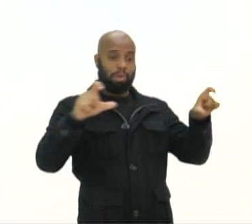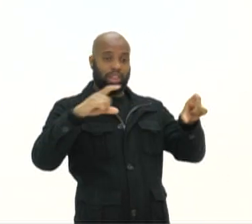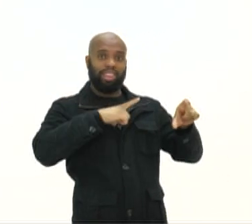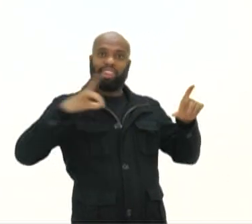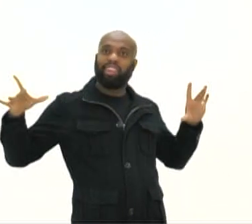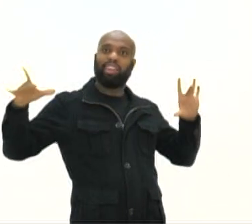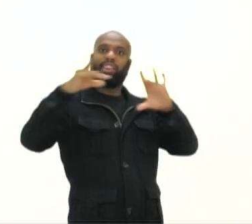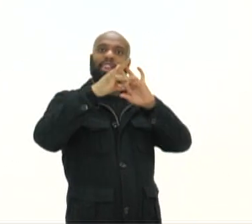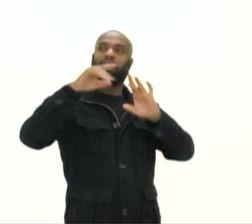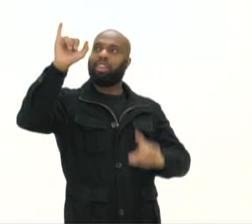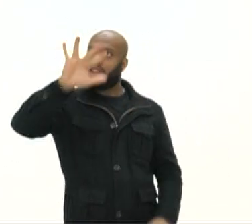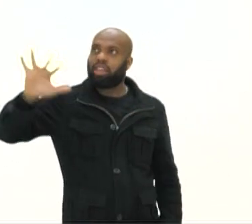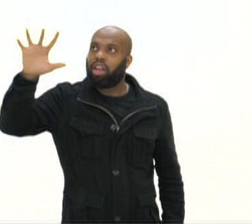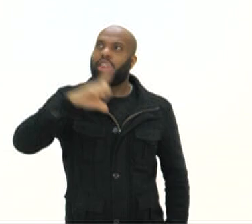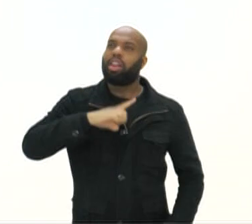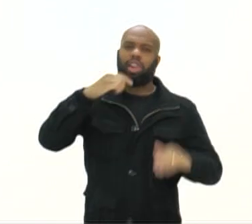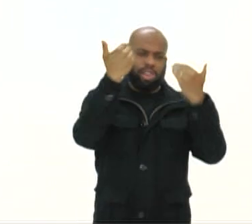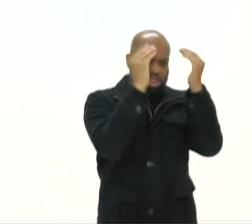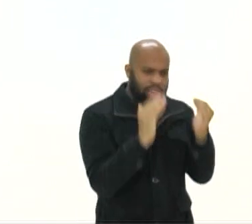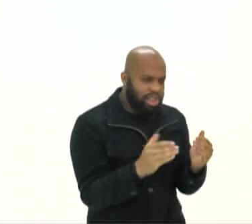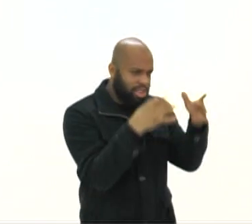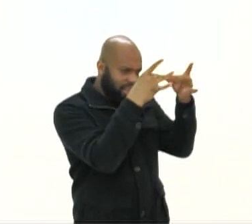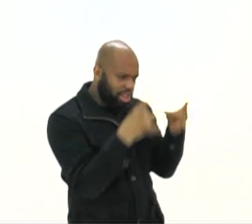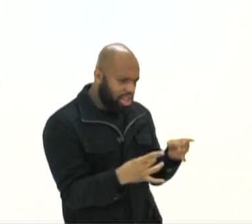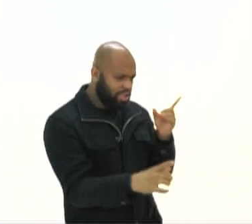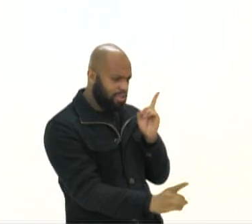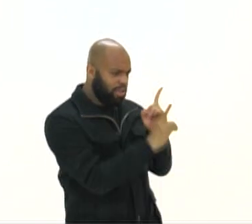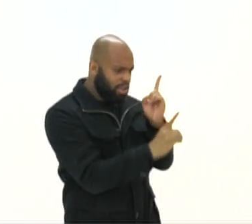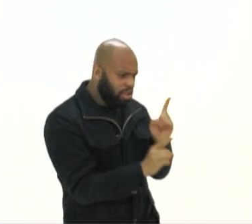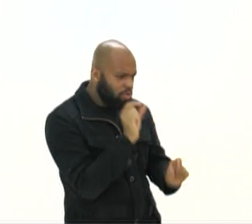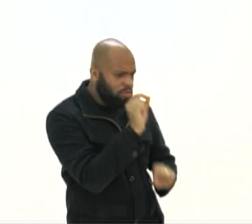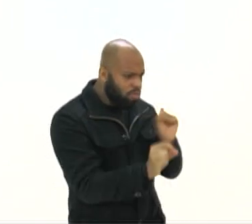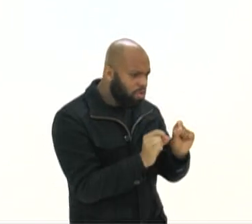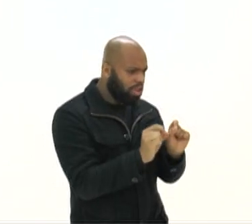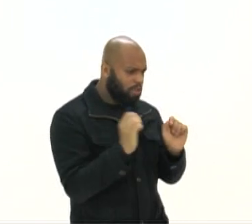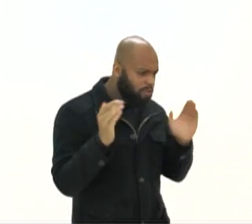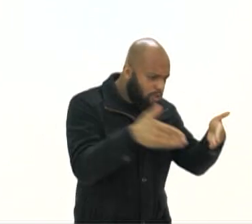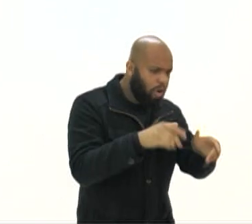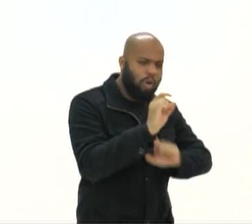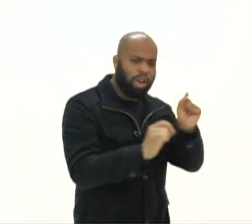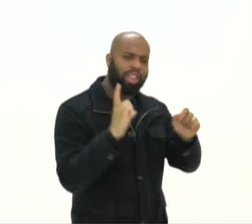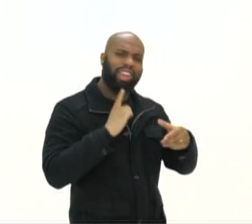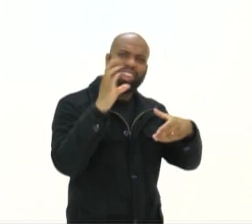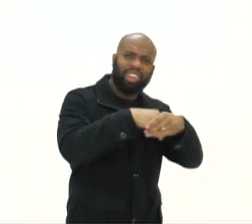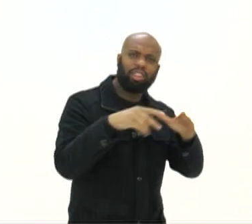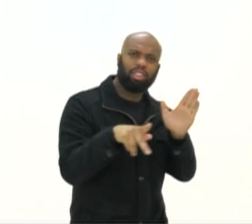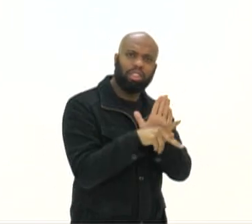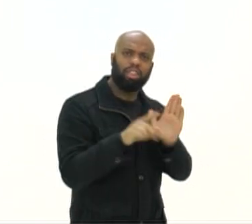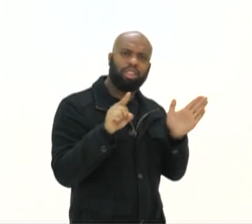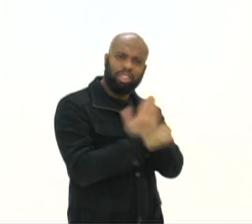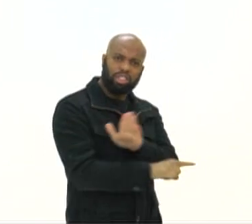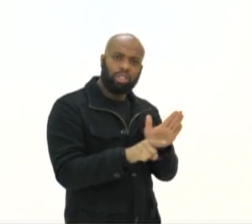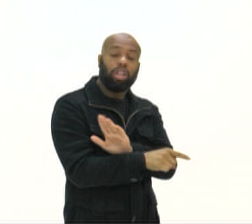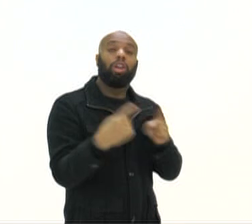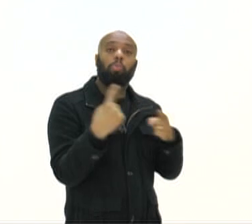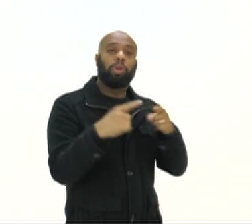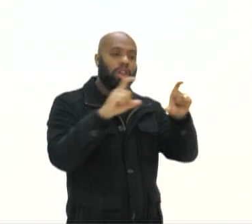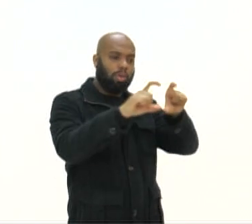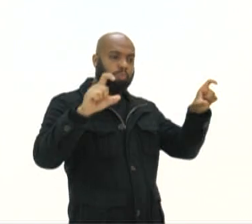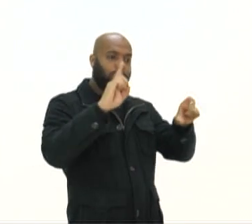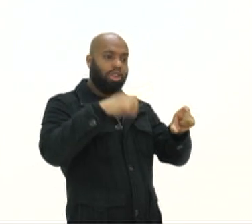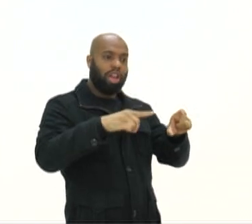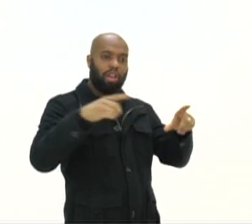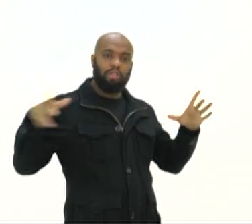imagem, analisá-la, detalhar e encontrar qual norte a seguir dentro da questão. O enunciado é o norte da